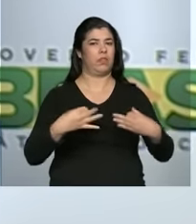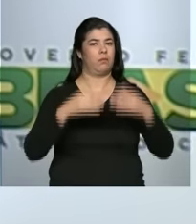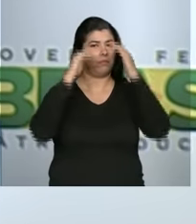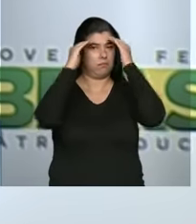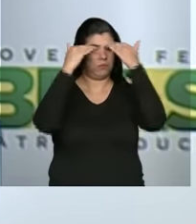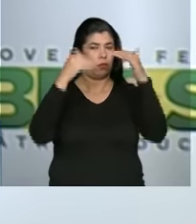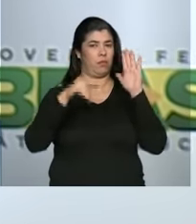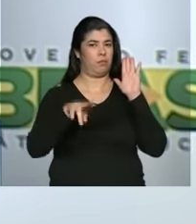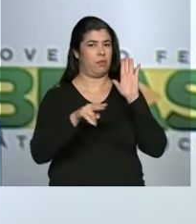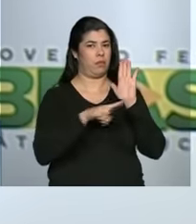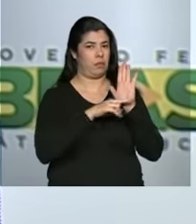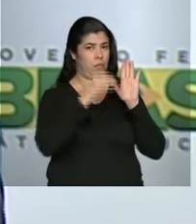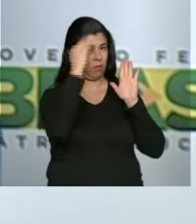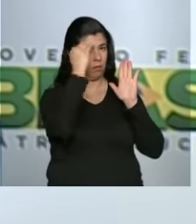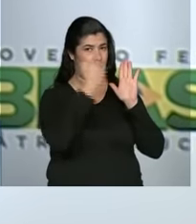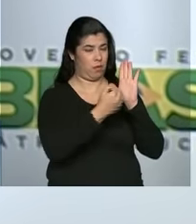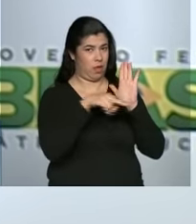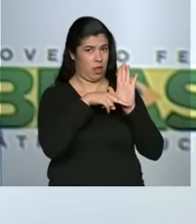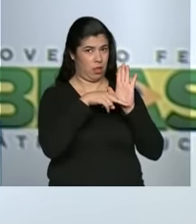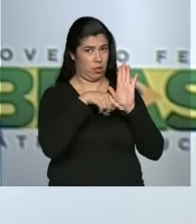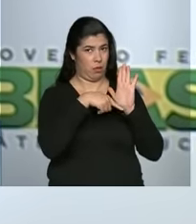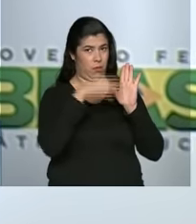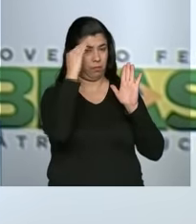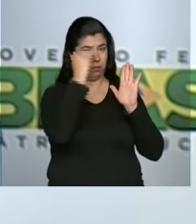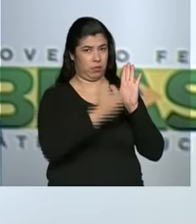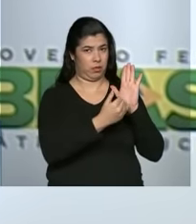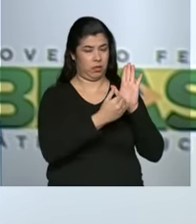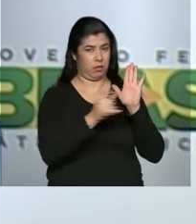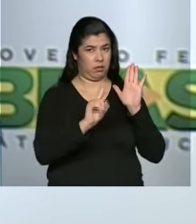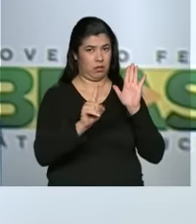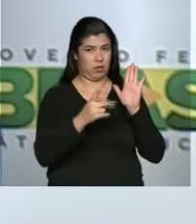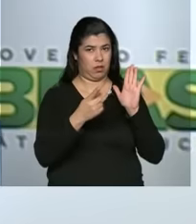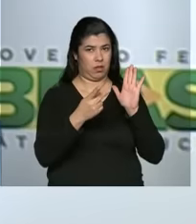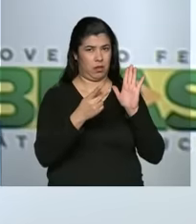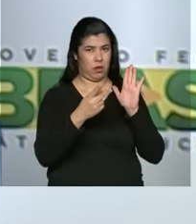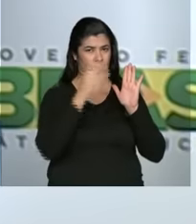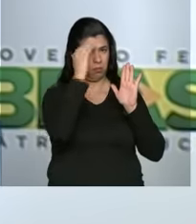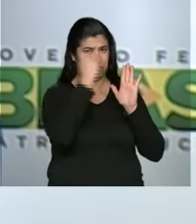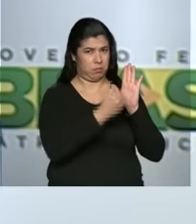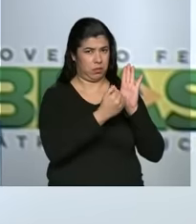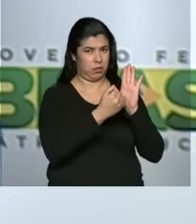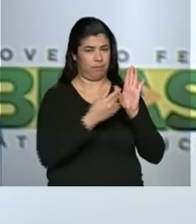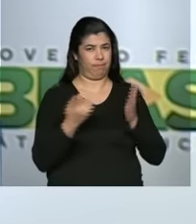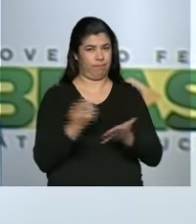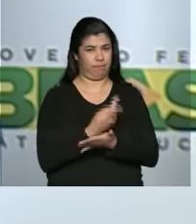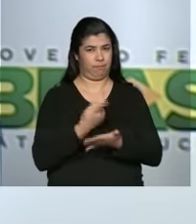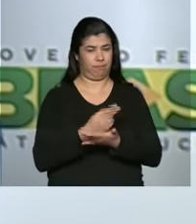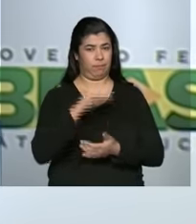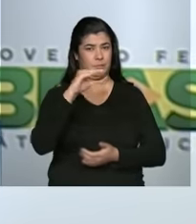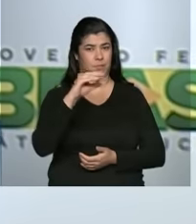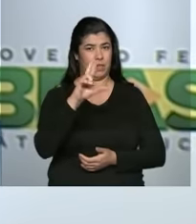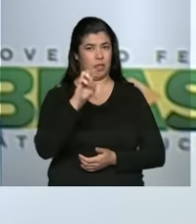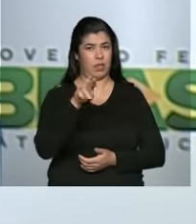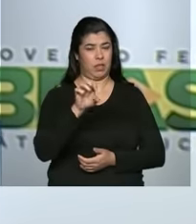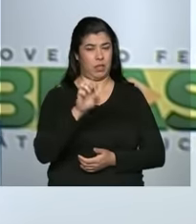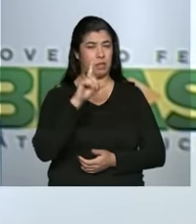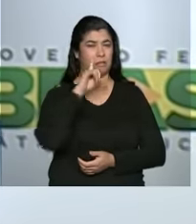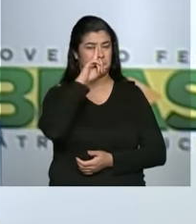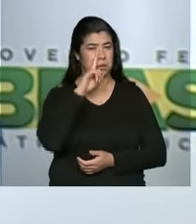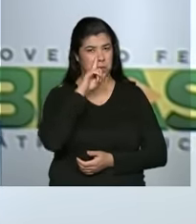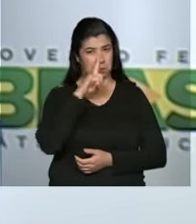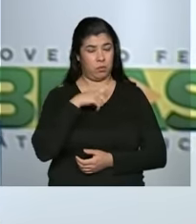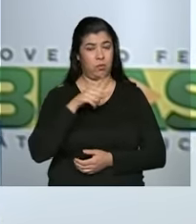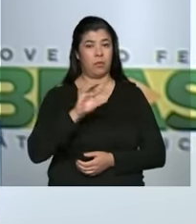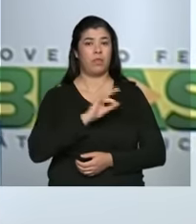uso o não cumprimento é irregularidade nós vamos ter os aspectos criminais Ou seja a